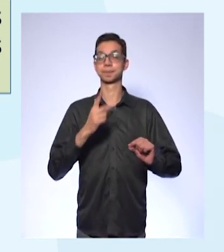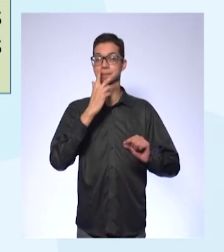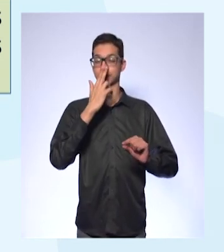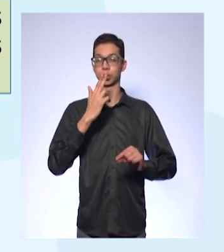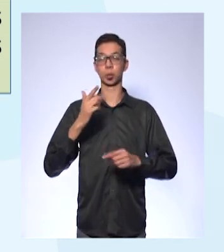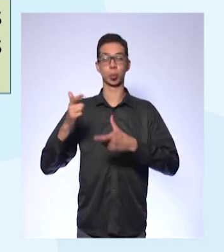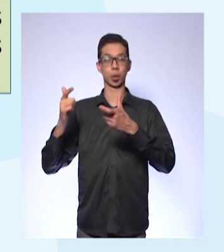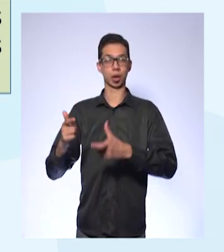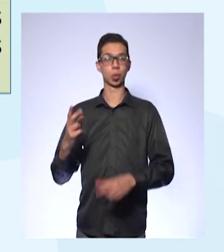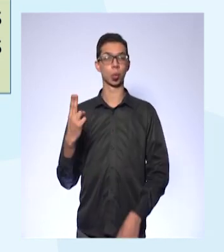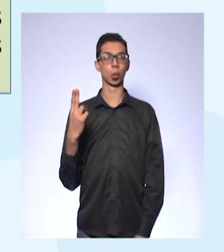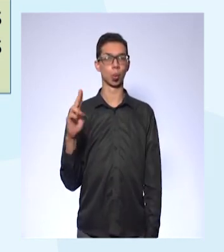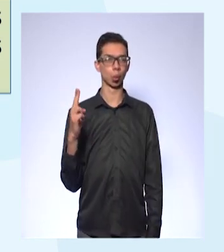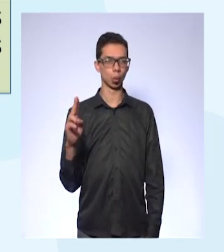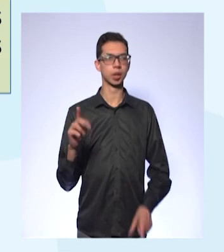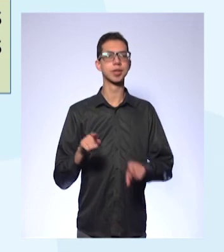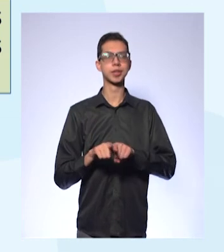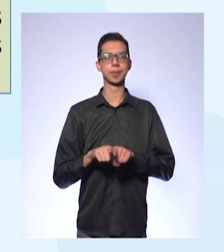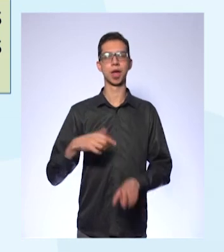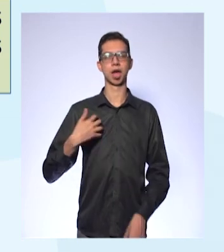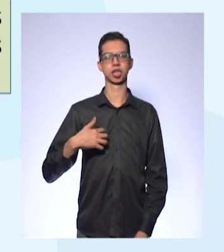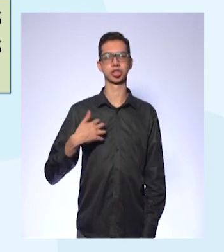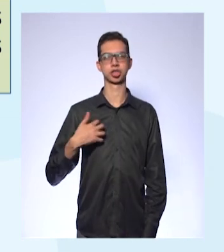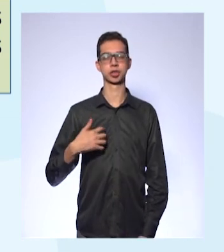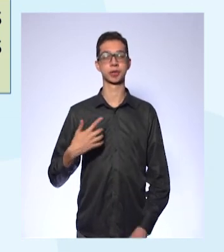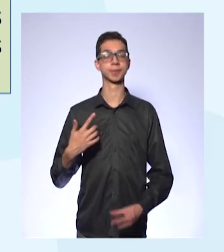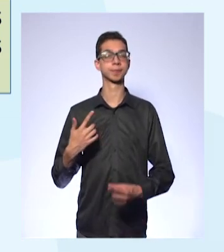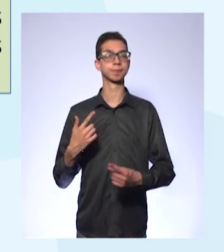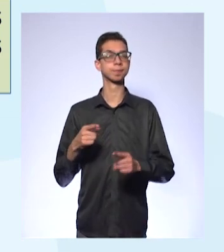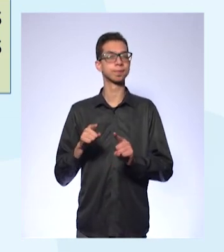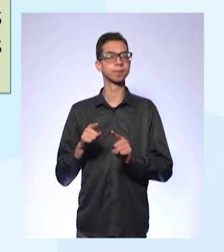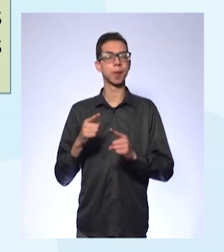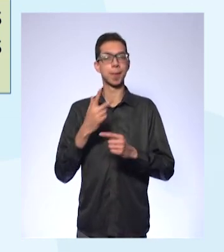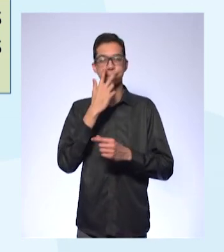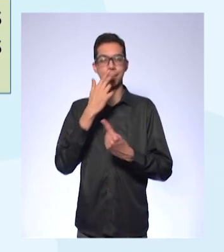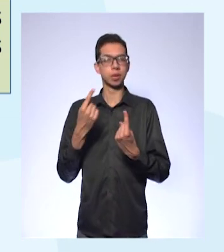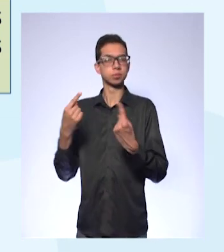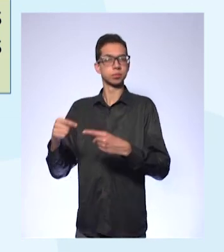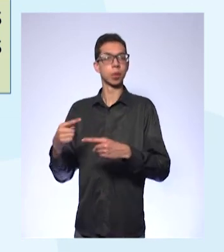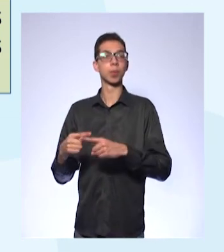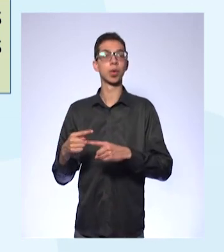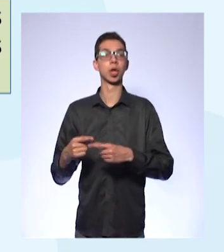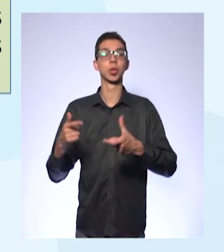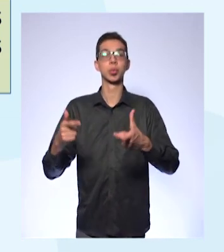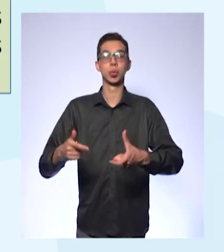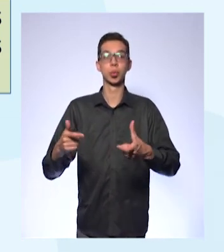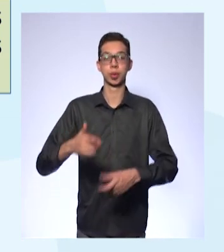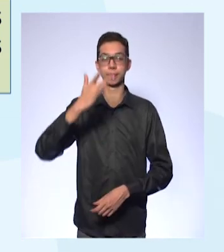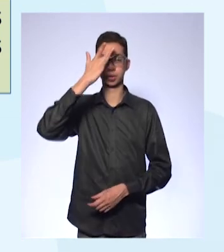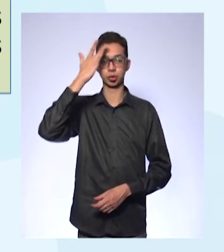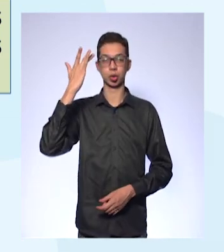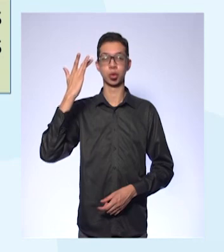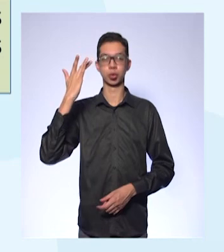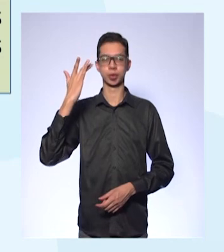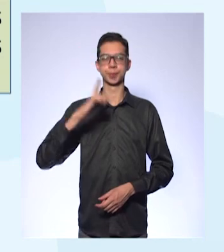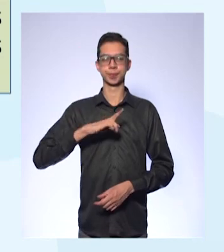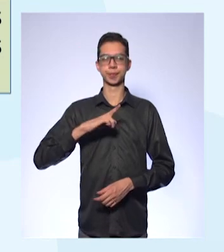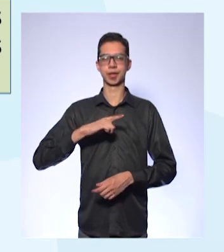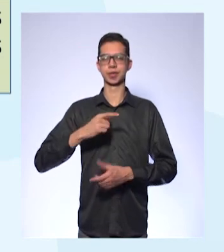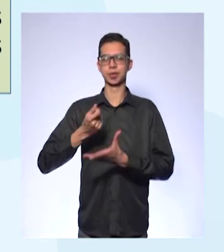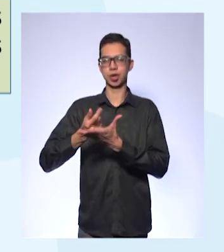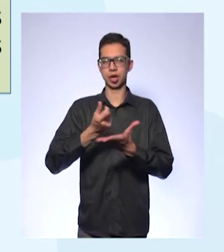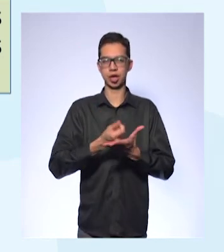beneficiavam desses mercados eram chamados de gaúchos, que eram vaqueiros nômades e fazendeiros que viviam no